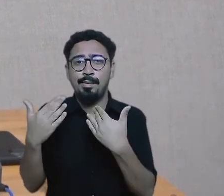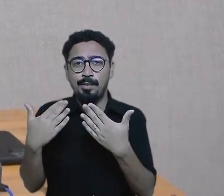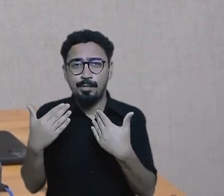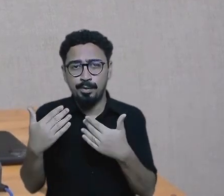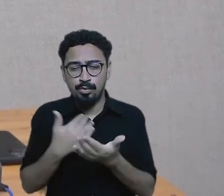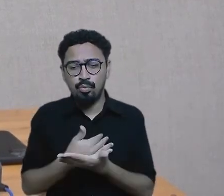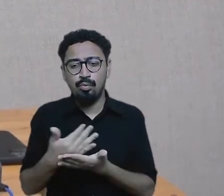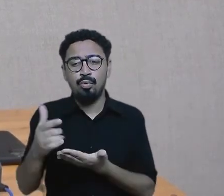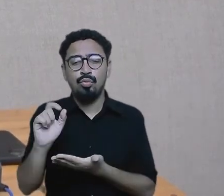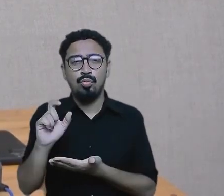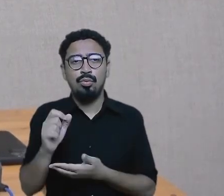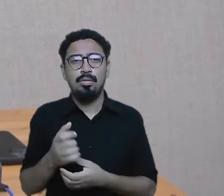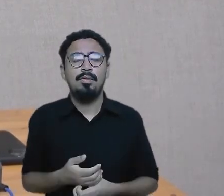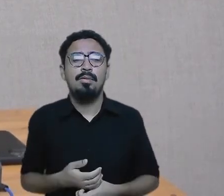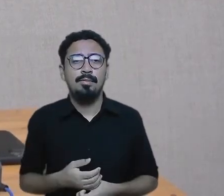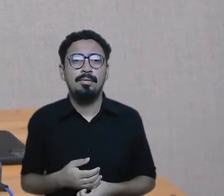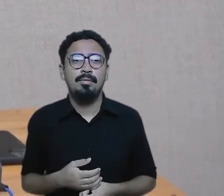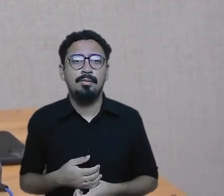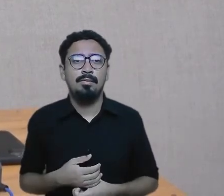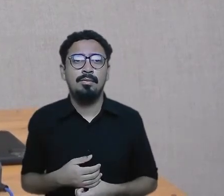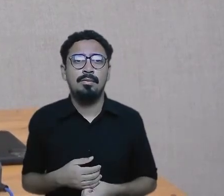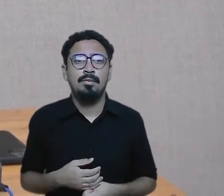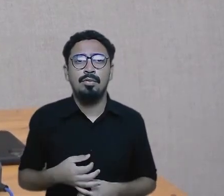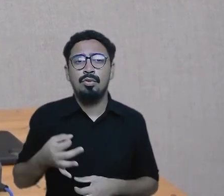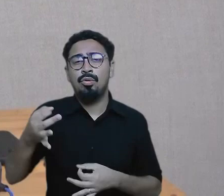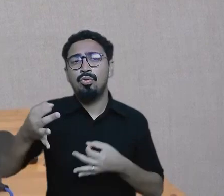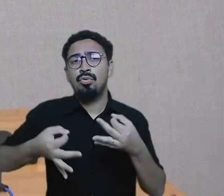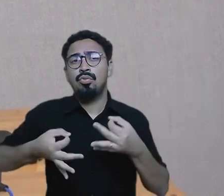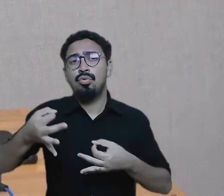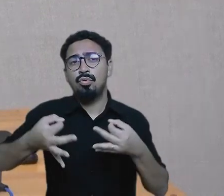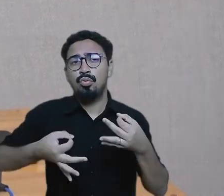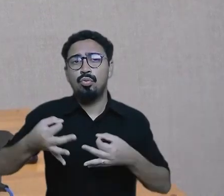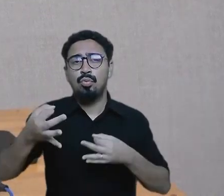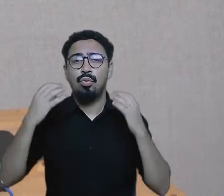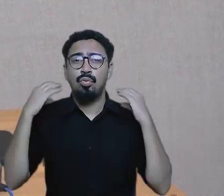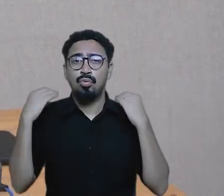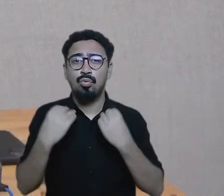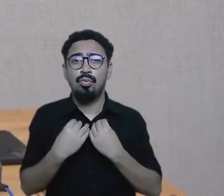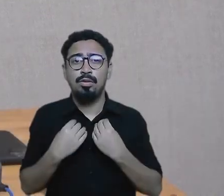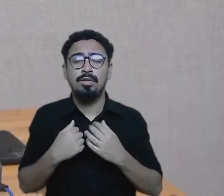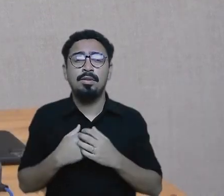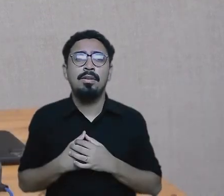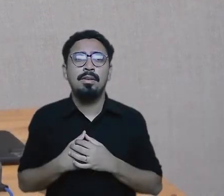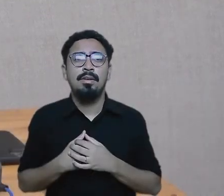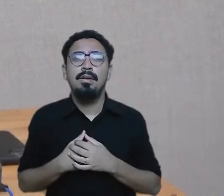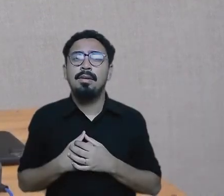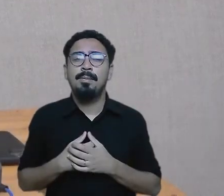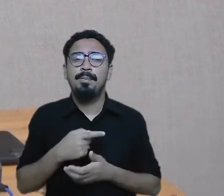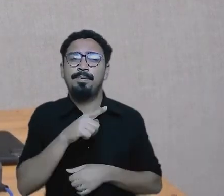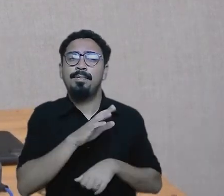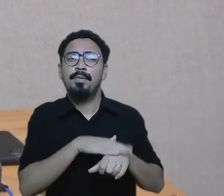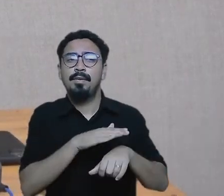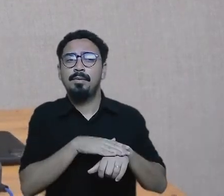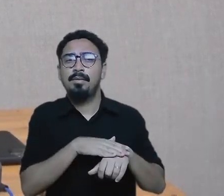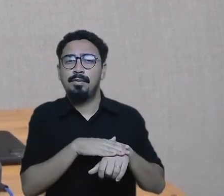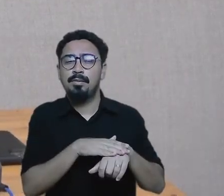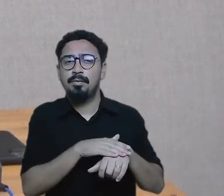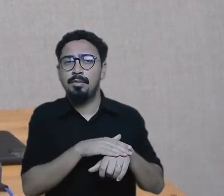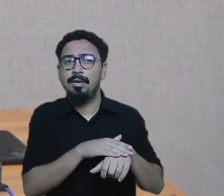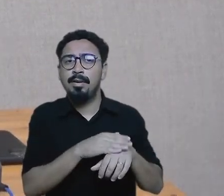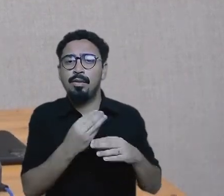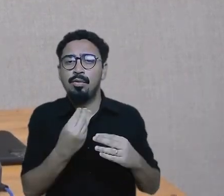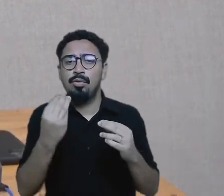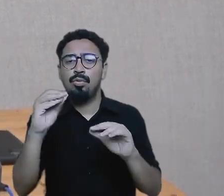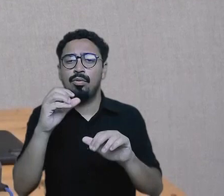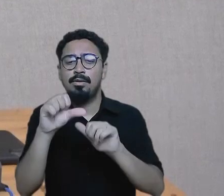inclusive com uma loja com o Juiz da vara do meio ambiente é da forma que foi colocada e a construção de mudança